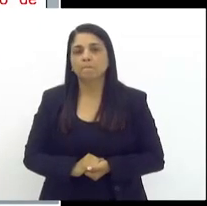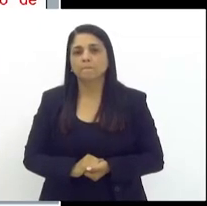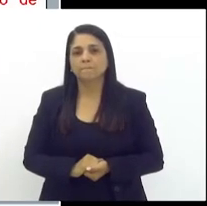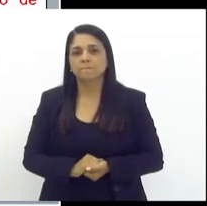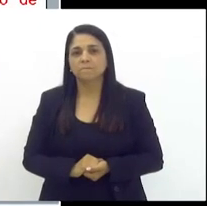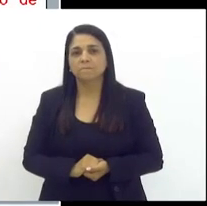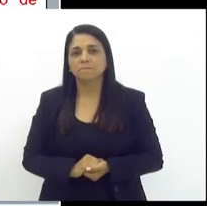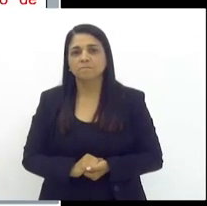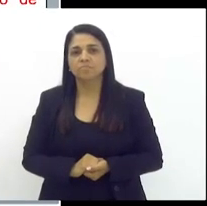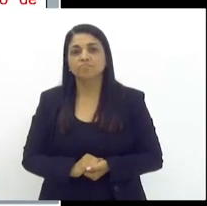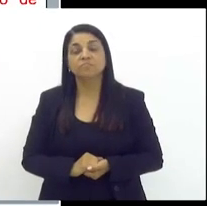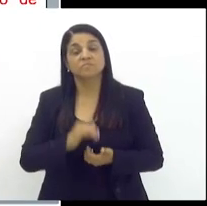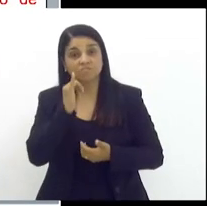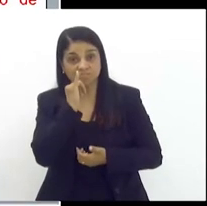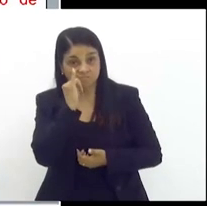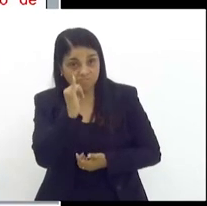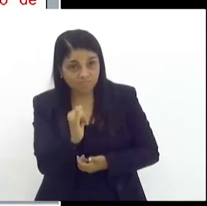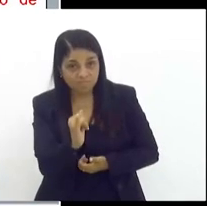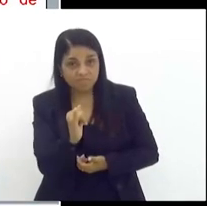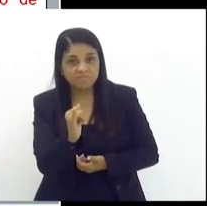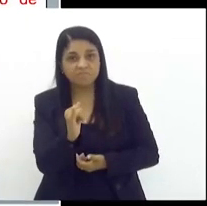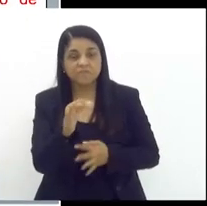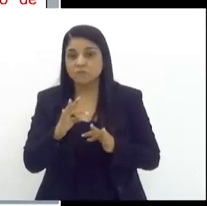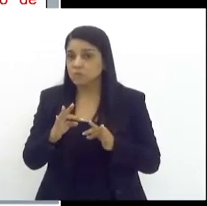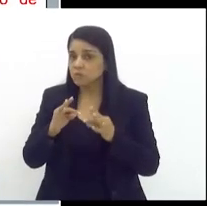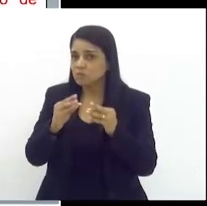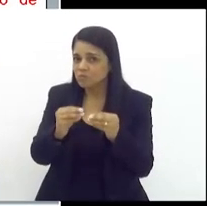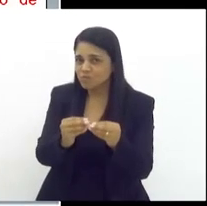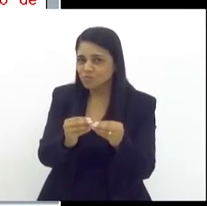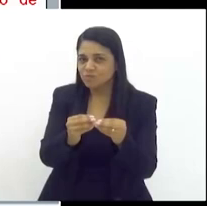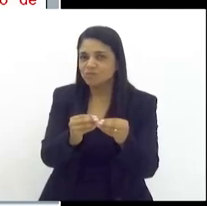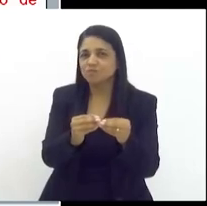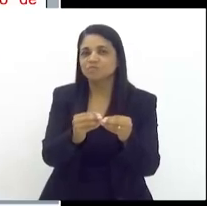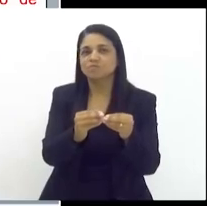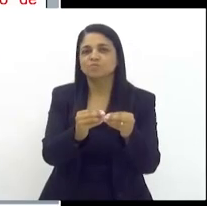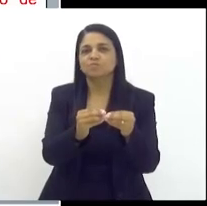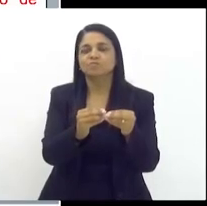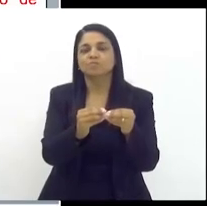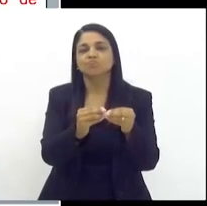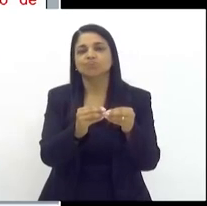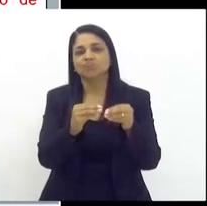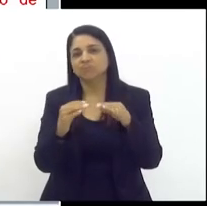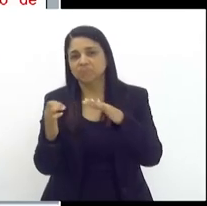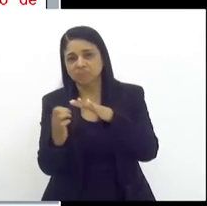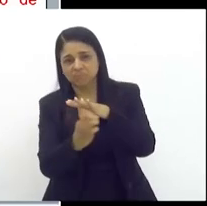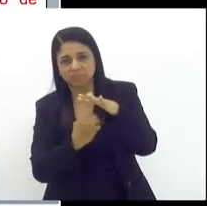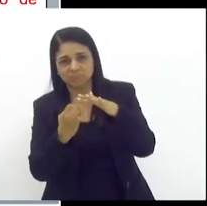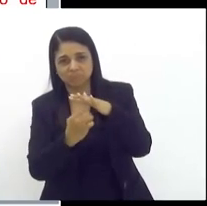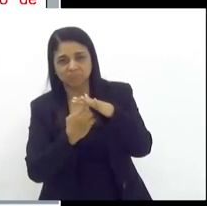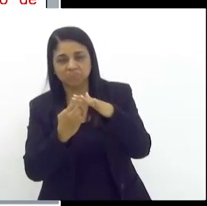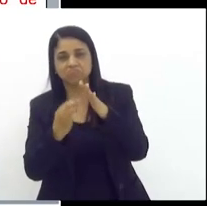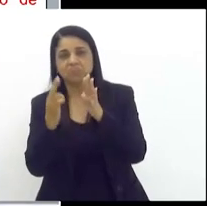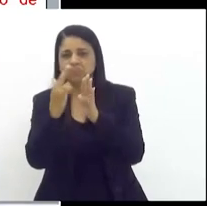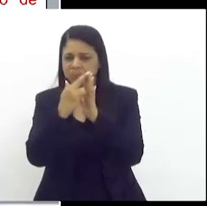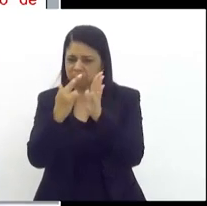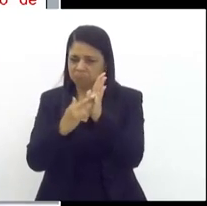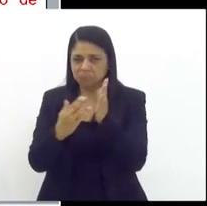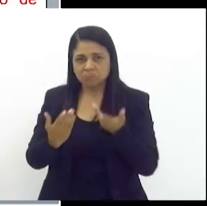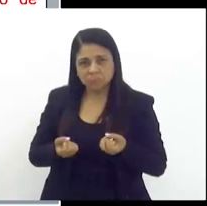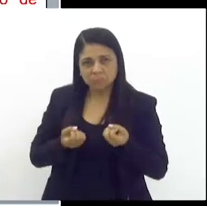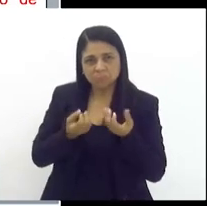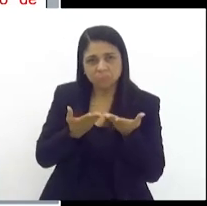diz que tudo isso se aplica ao titular de benefício adonado regularmente concedidos